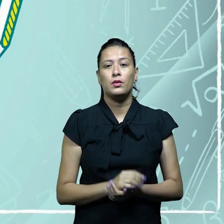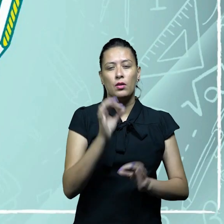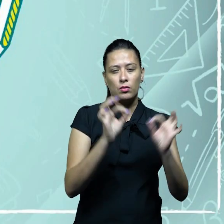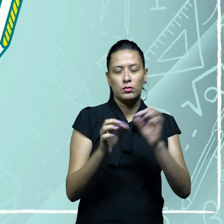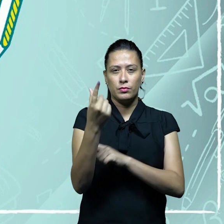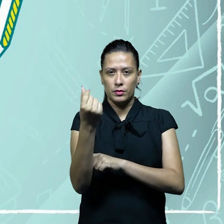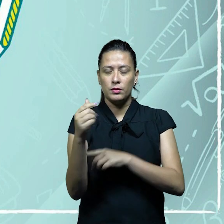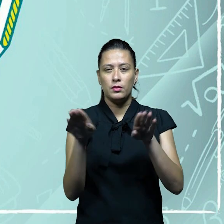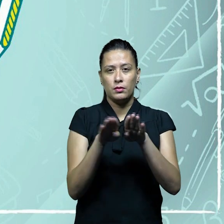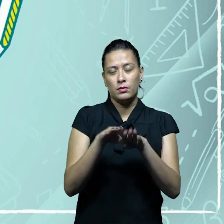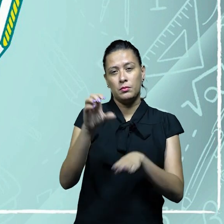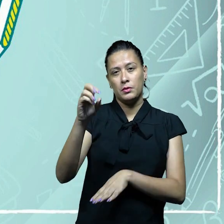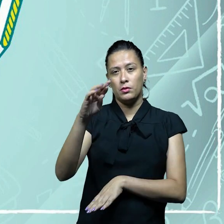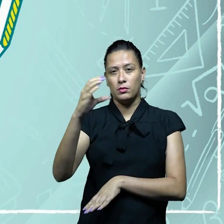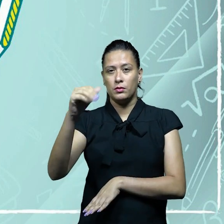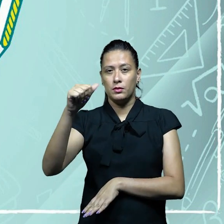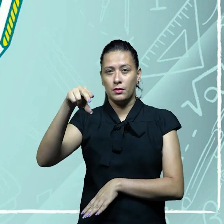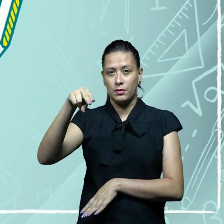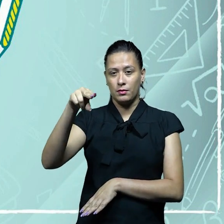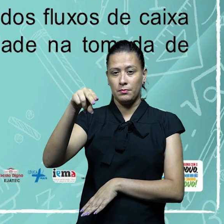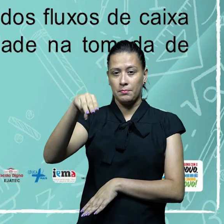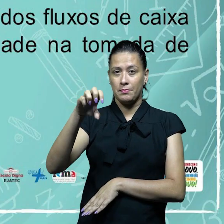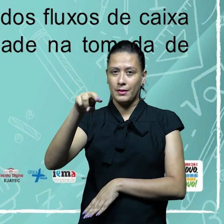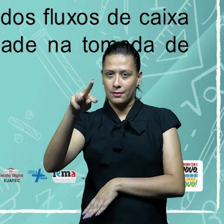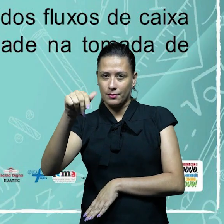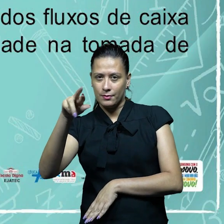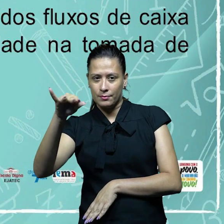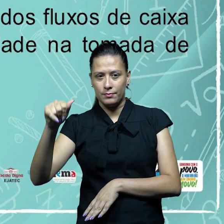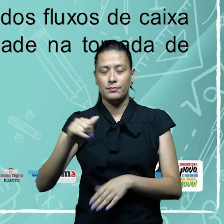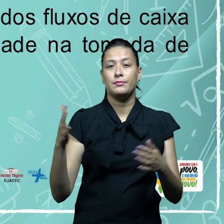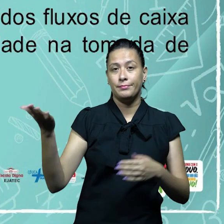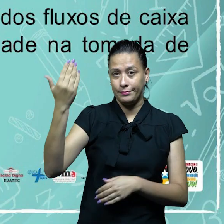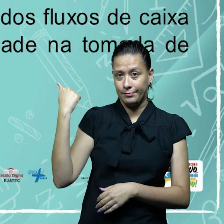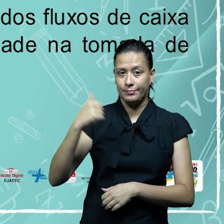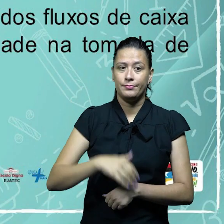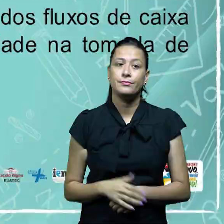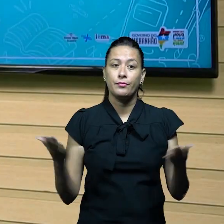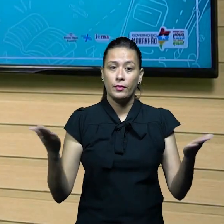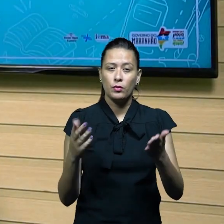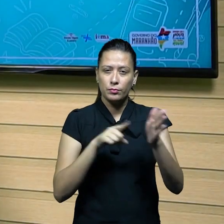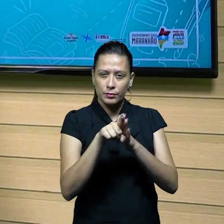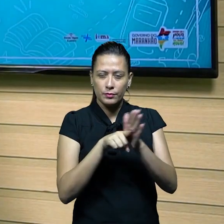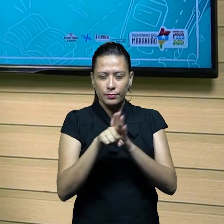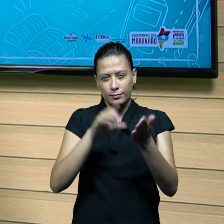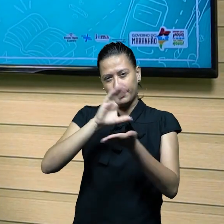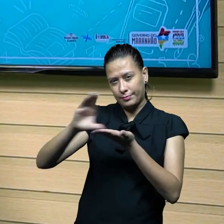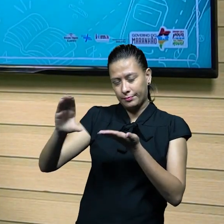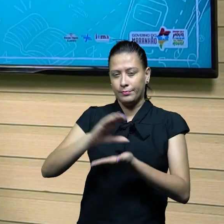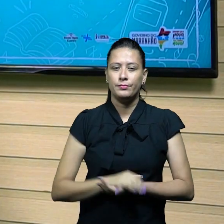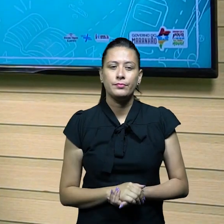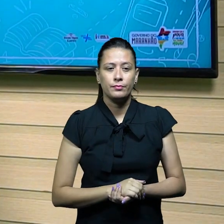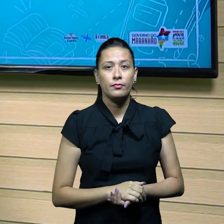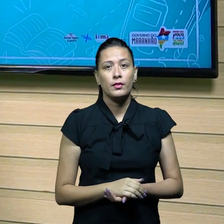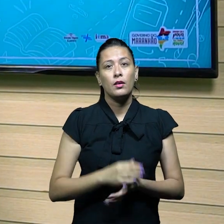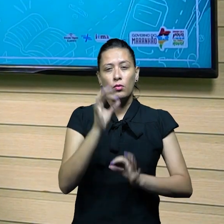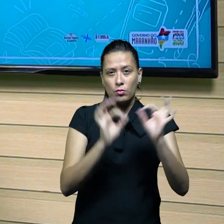gestão financeira e orçamentária. Vamos lá? Hoje nós vamos ver análise de investimentos. Eu preparei essa aula para vocês onde nós vamos